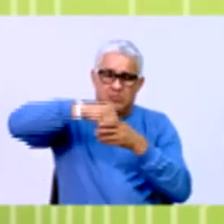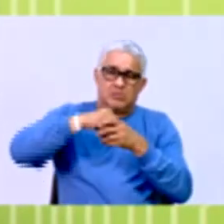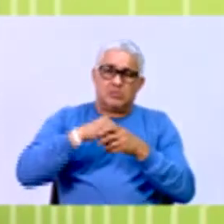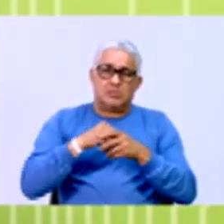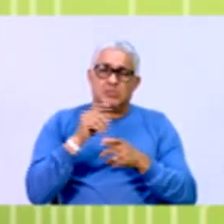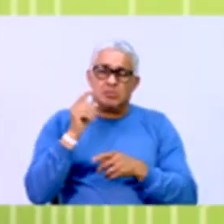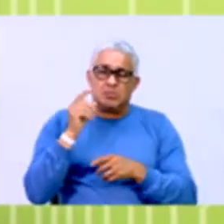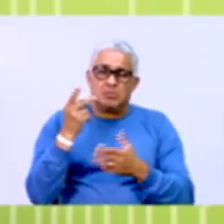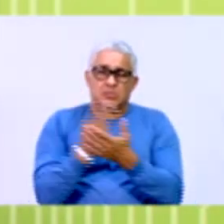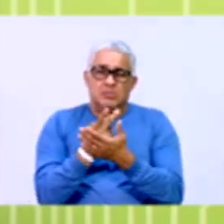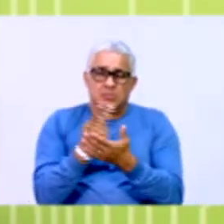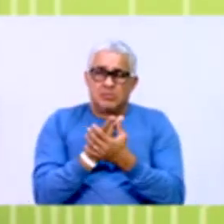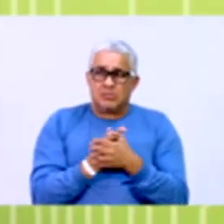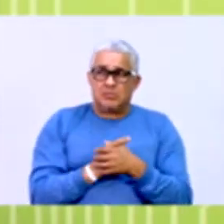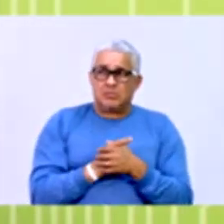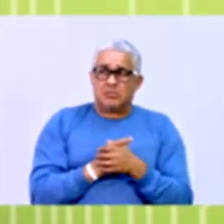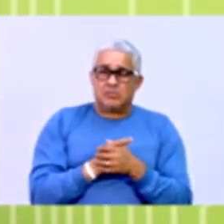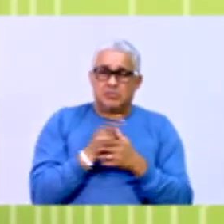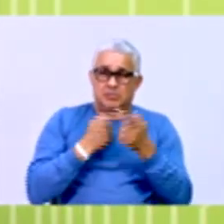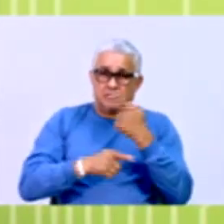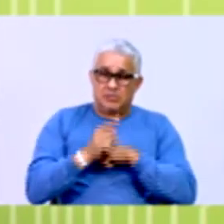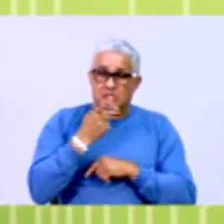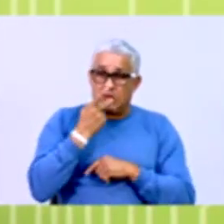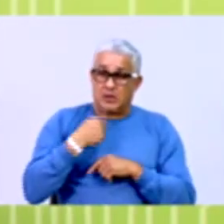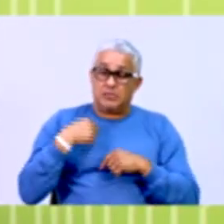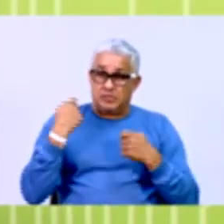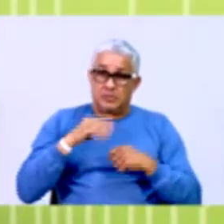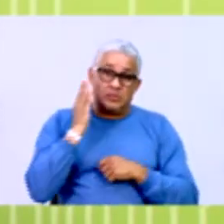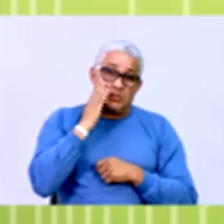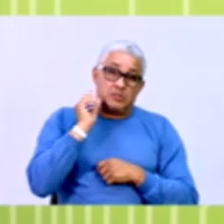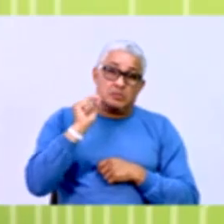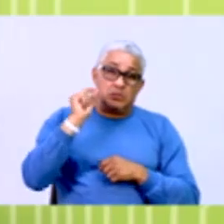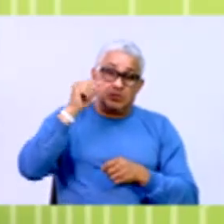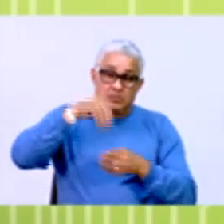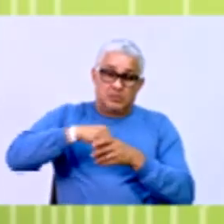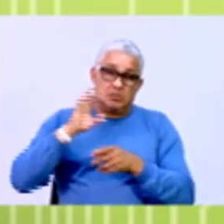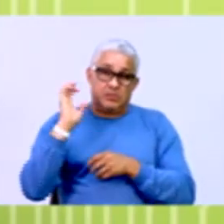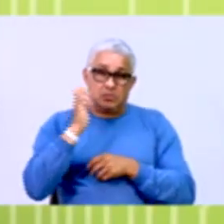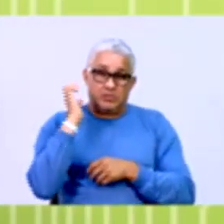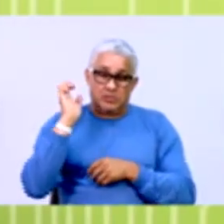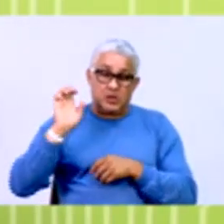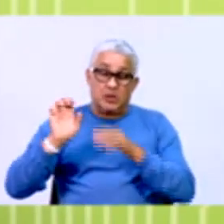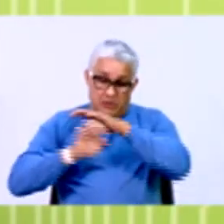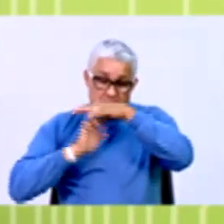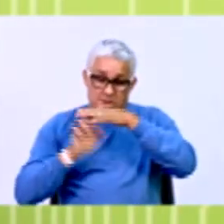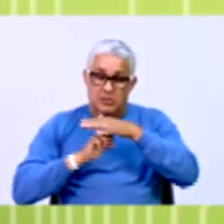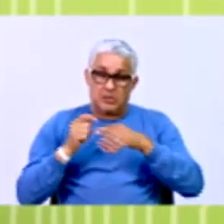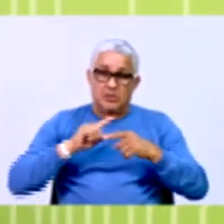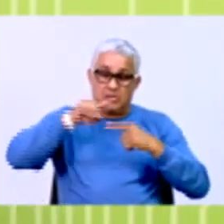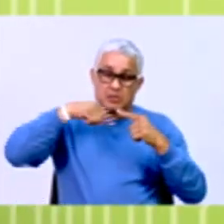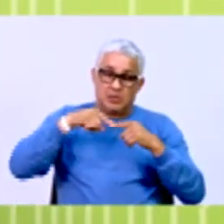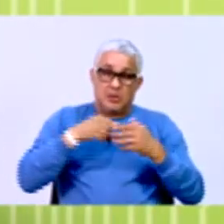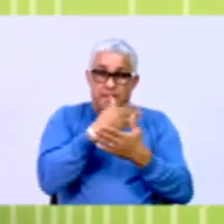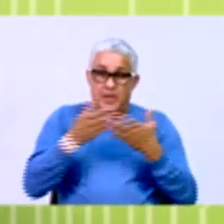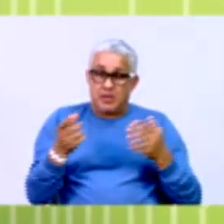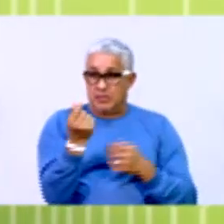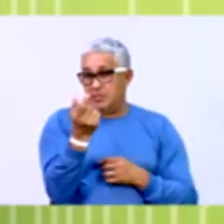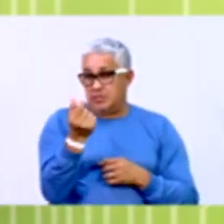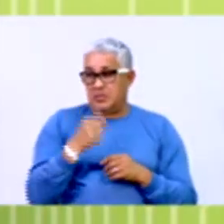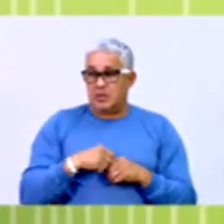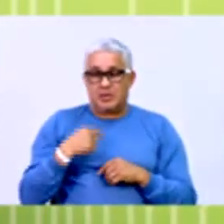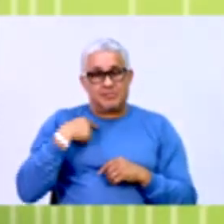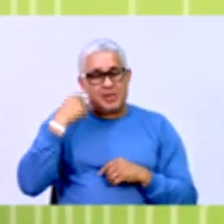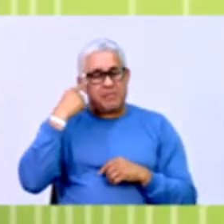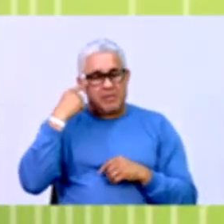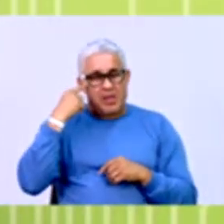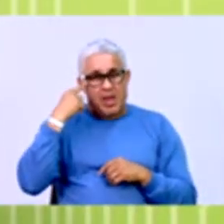exemplo. O gestor ele vai falar, olha, eu preciso saber o que está acontecendo na minha empresa, o objetivo é esse, estou perdendo dinheiro aqui, acho que posso